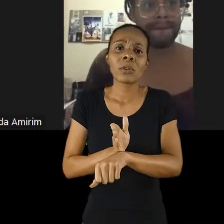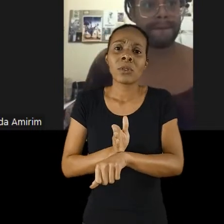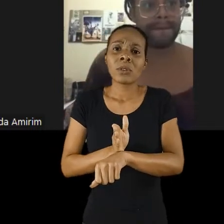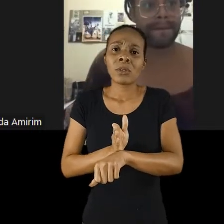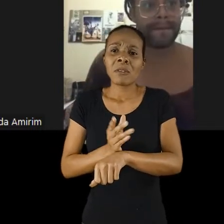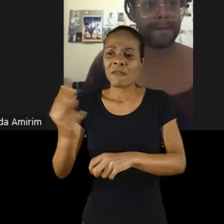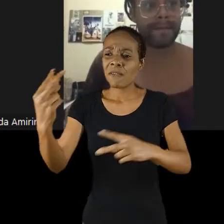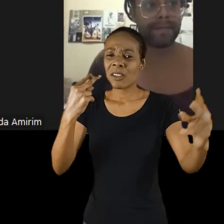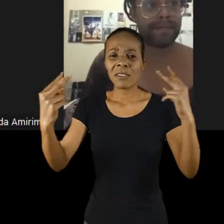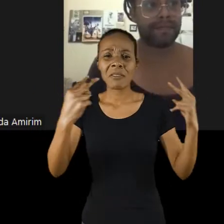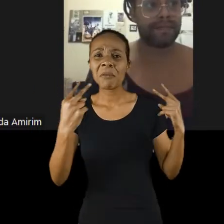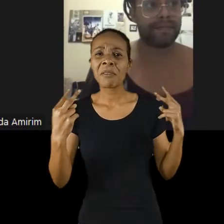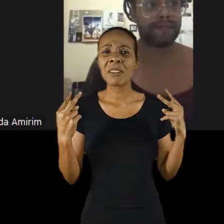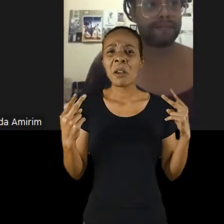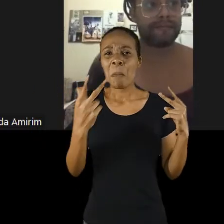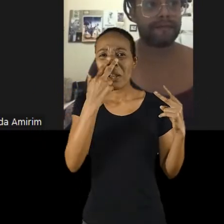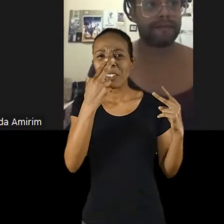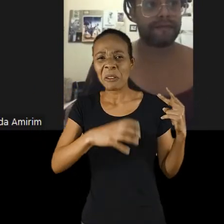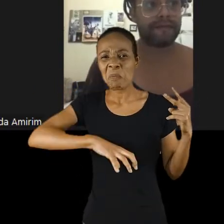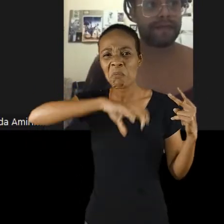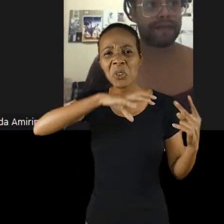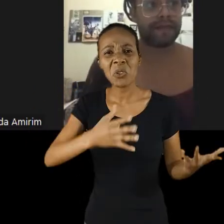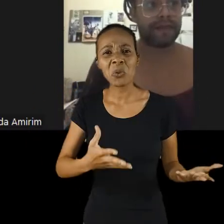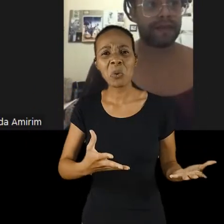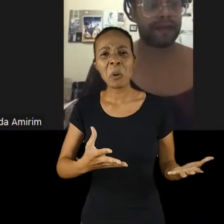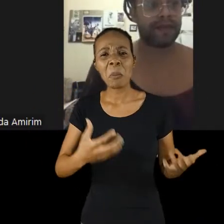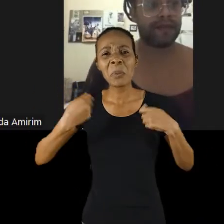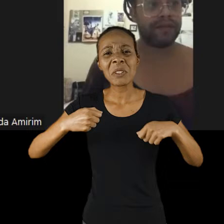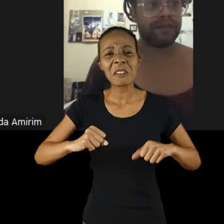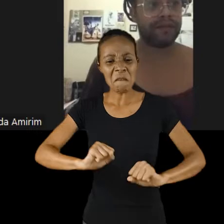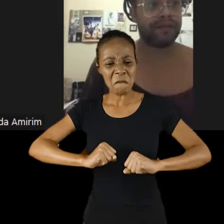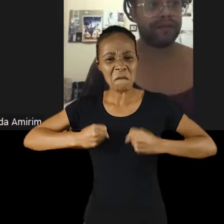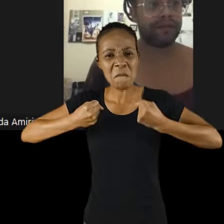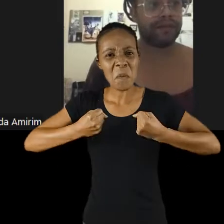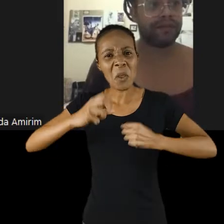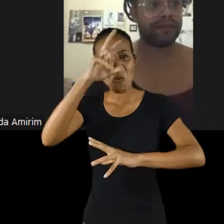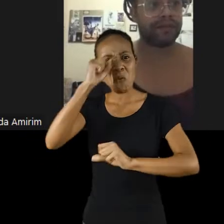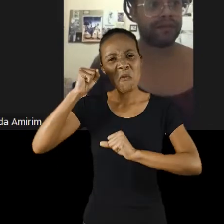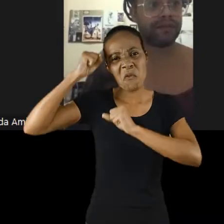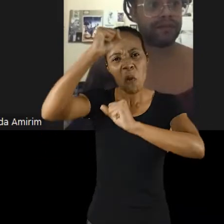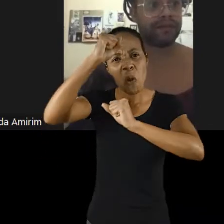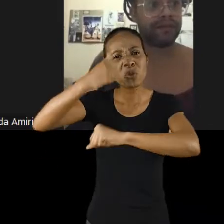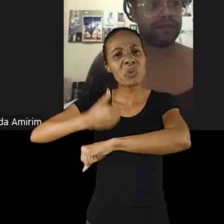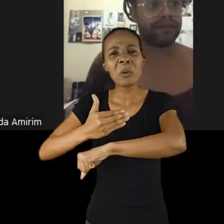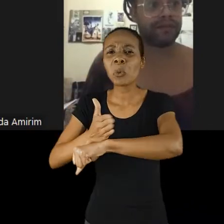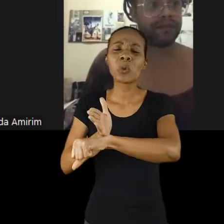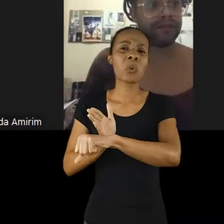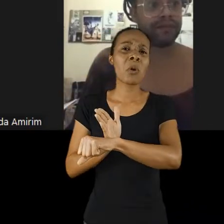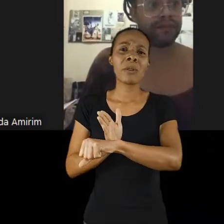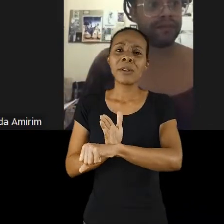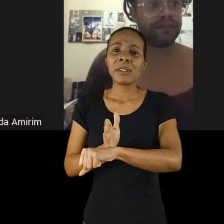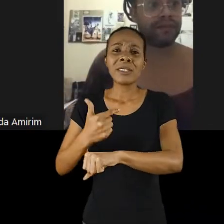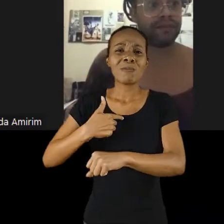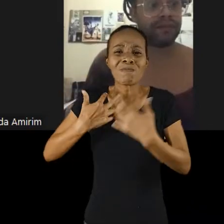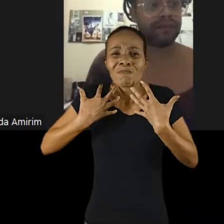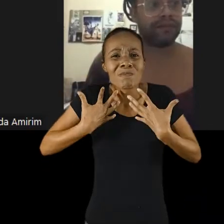como um bicho, ou como que tem que ser forte o tempo todo. E eu cansei, eu não aguentava mais, assim. Não aguentava mais